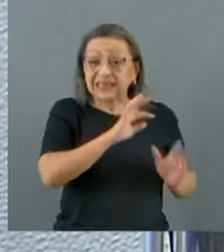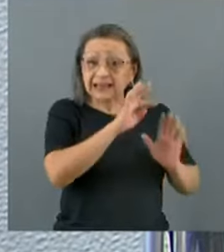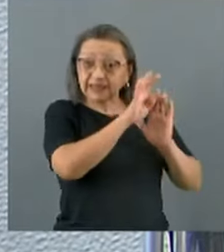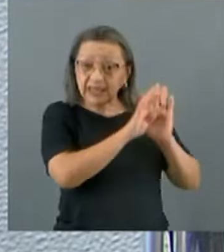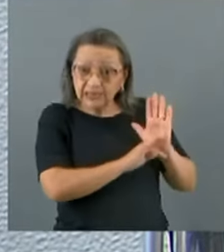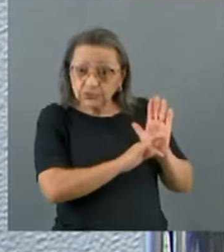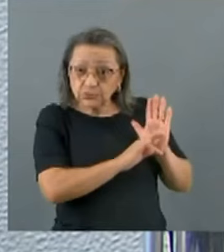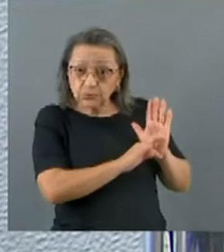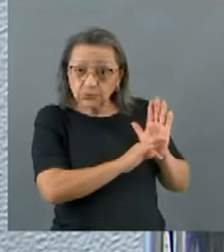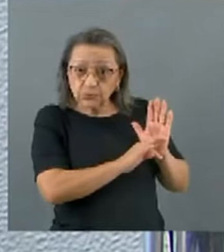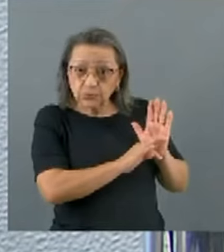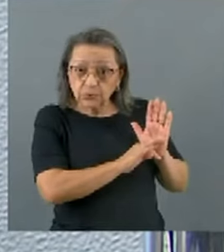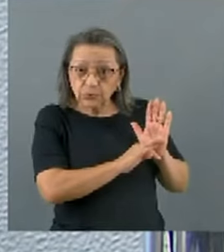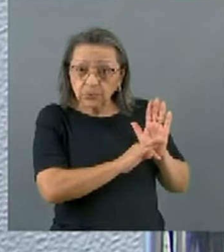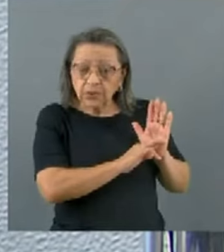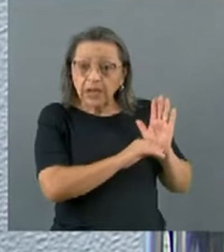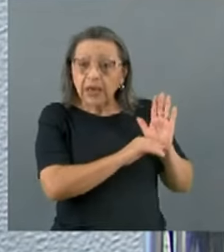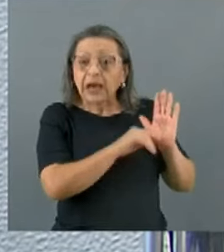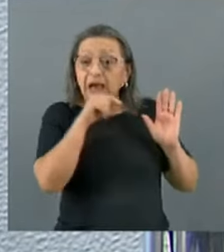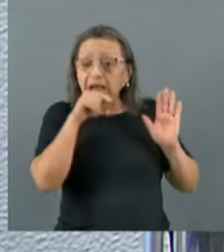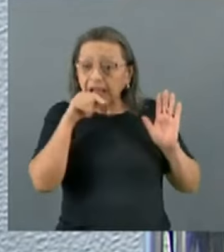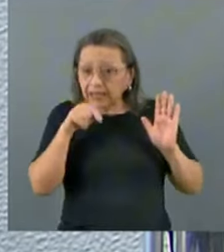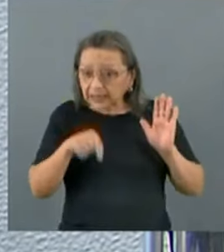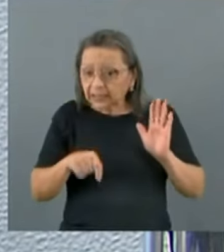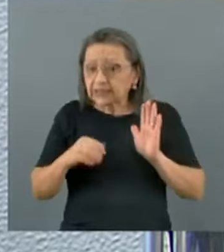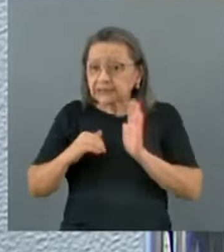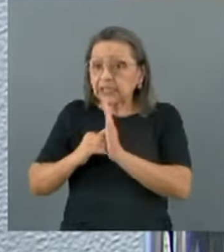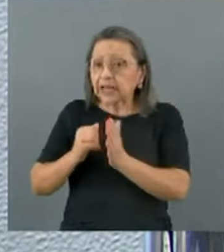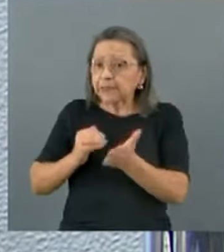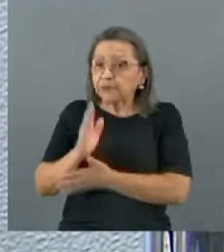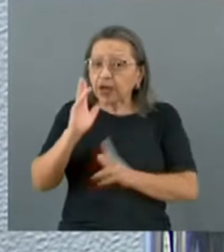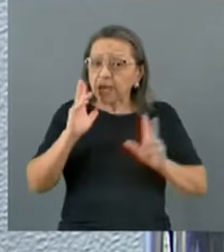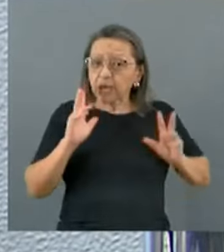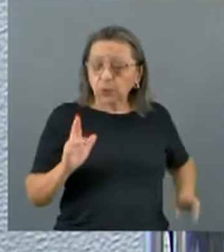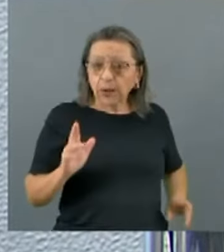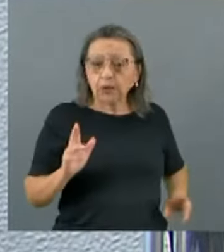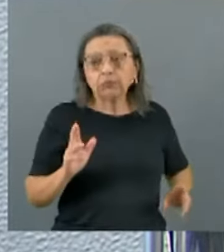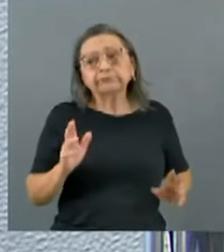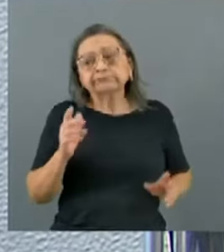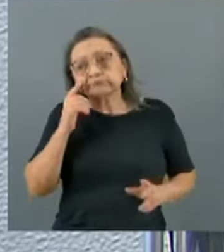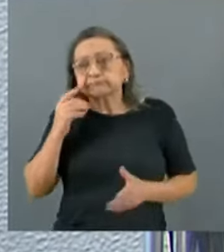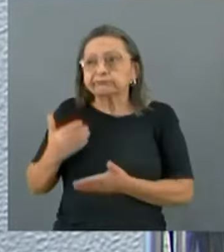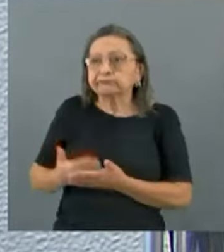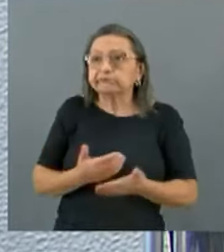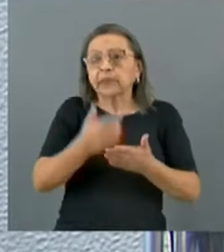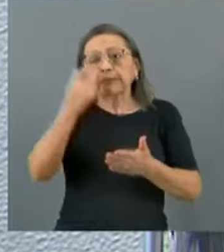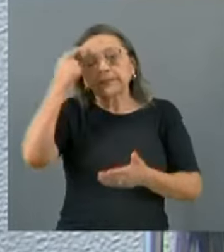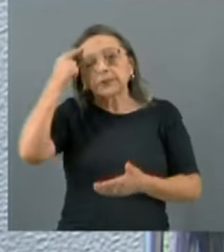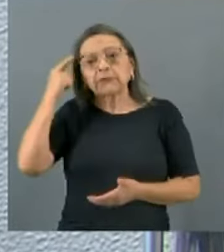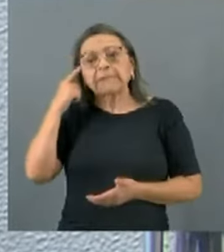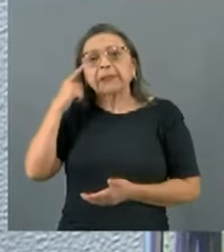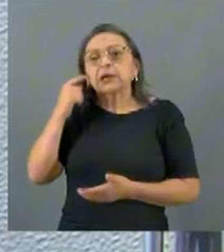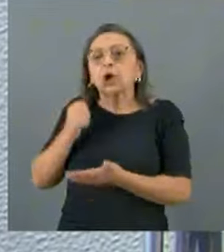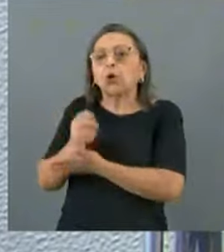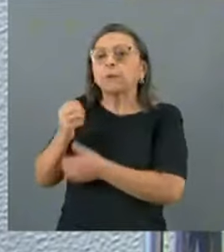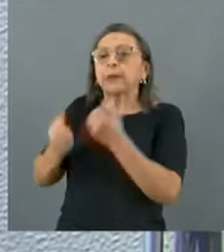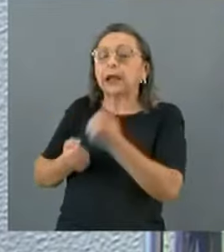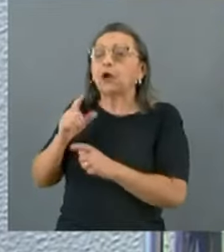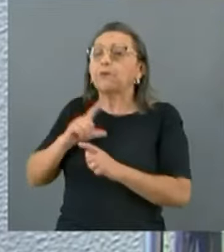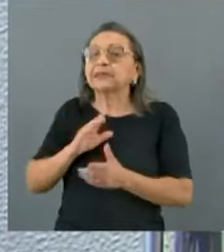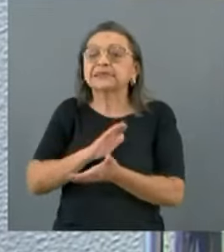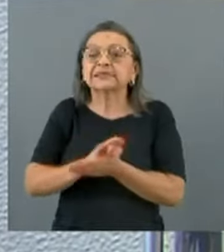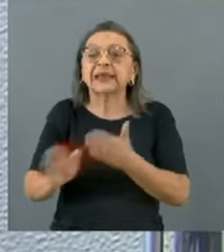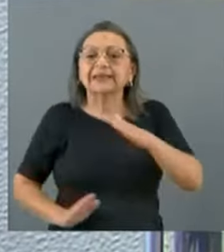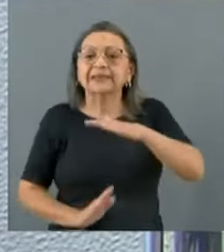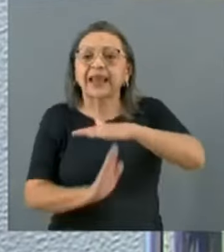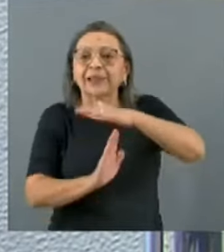aprovado do jeito que está, a pessoa pode até pensar em comprar um veículo, mas com um teto de veículos que não tem no mercado. Eu até vou passar para a